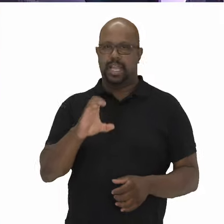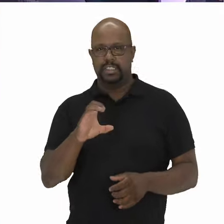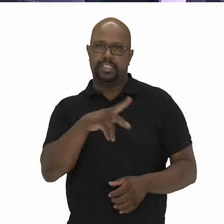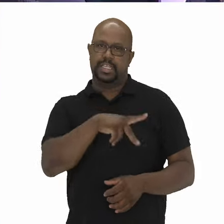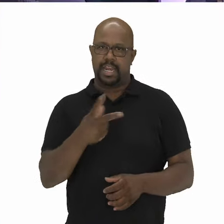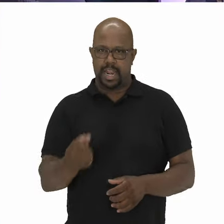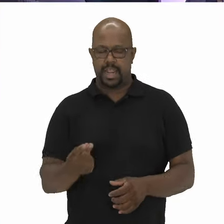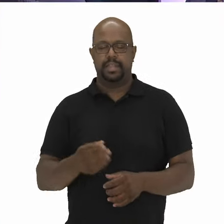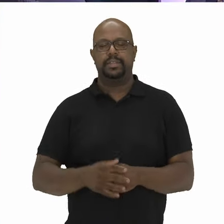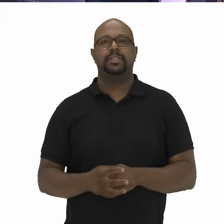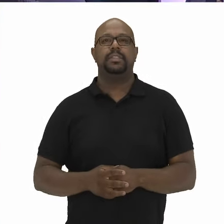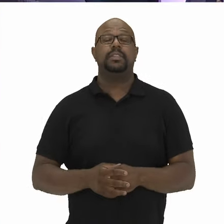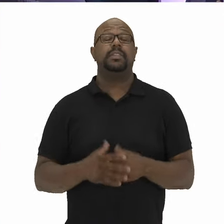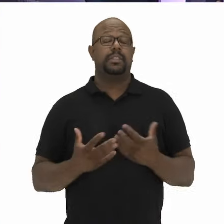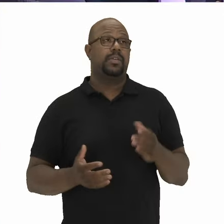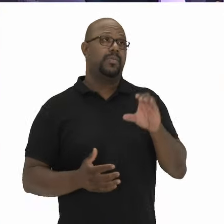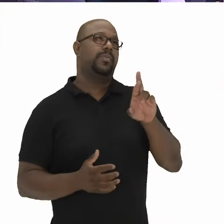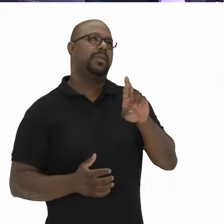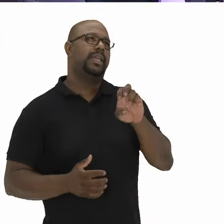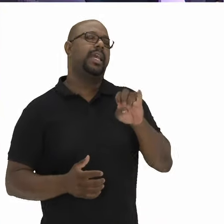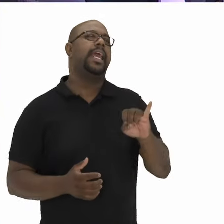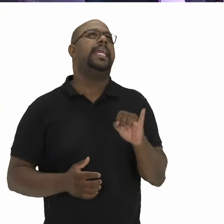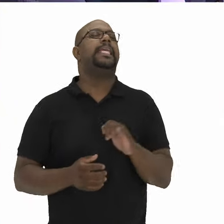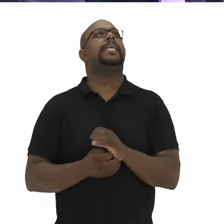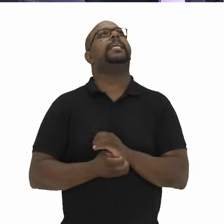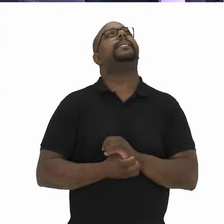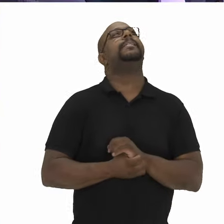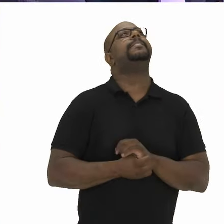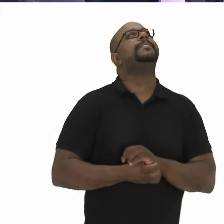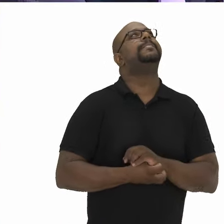inclusiva isso oi